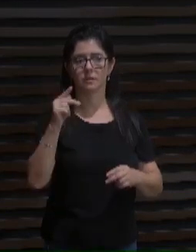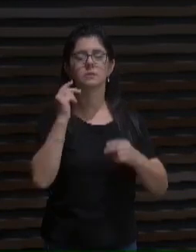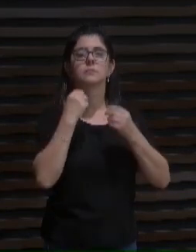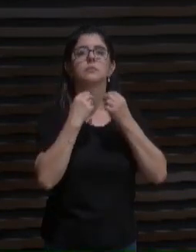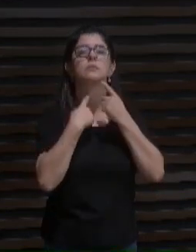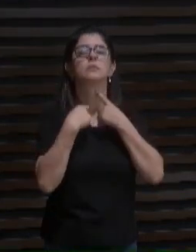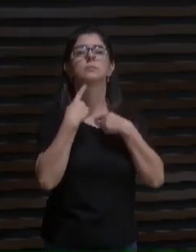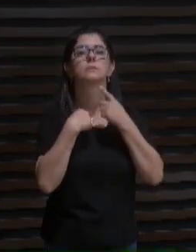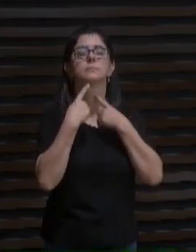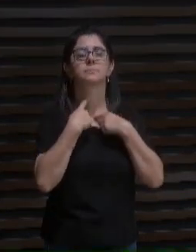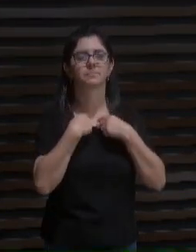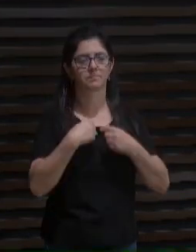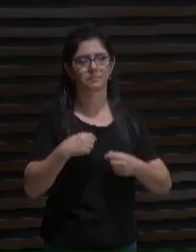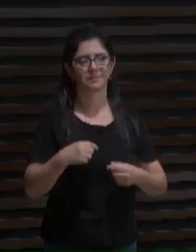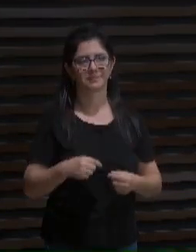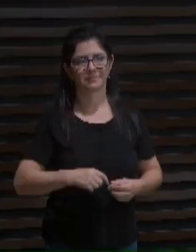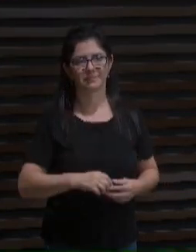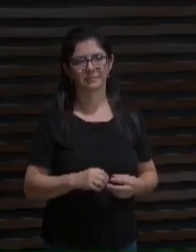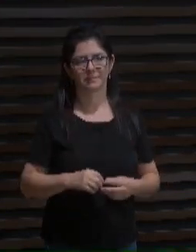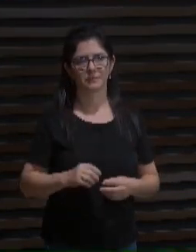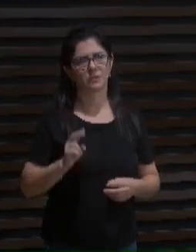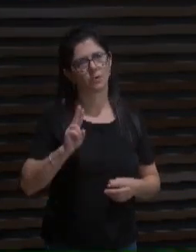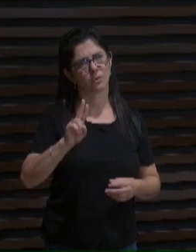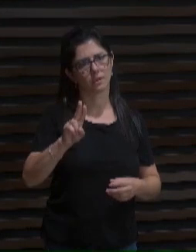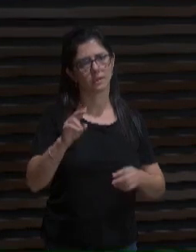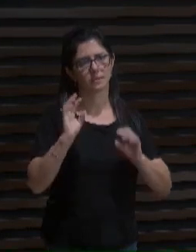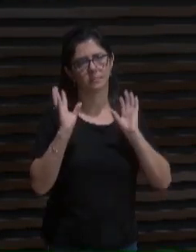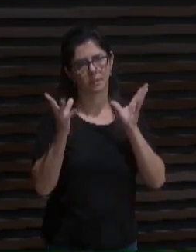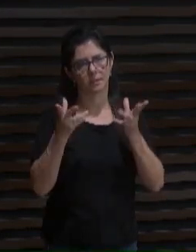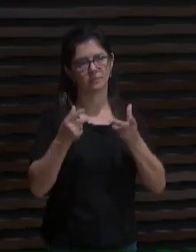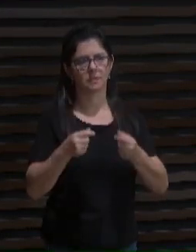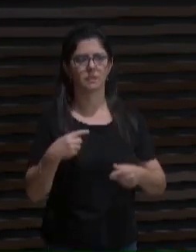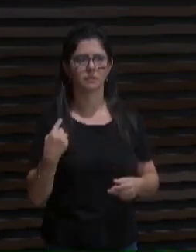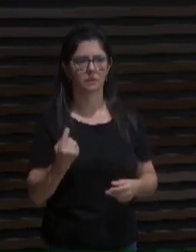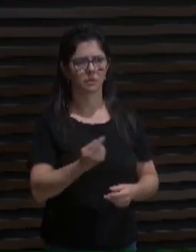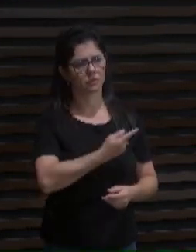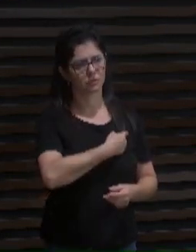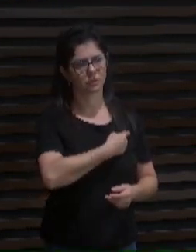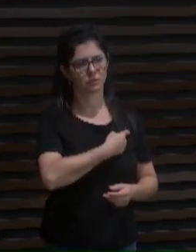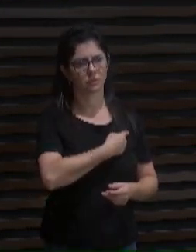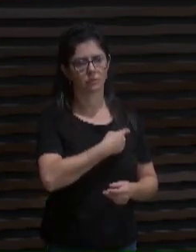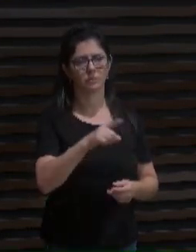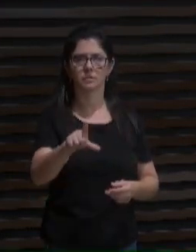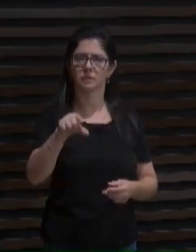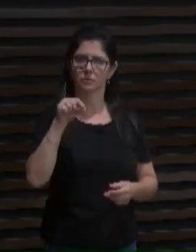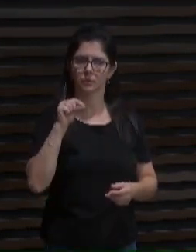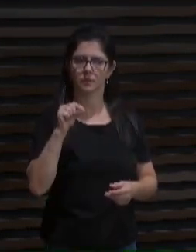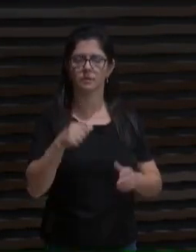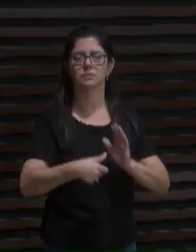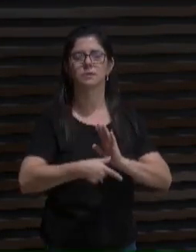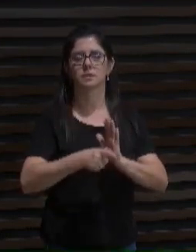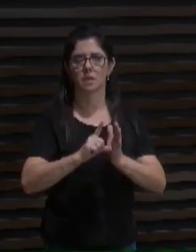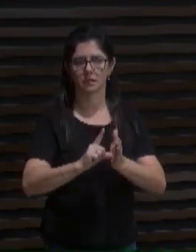vontade. Olha que maravilha, meus irmãos. Nós somos predestinados antes da fundação do mundo, eleitos